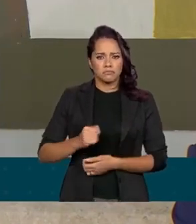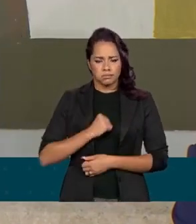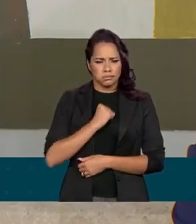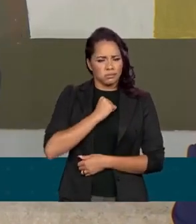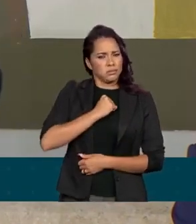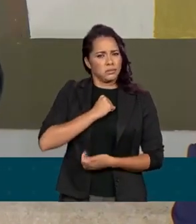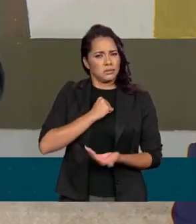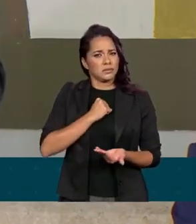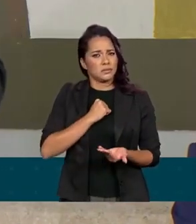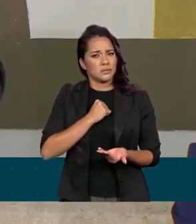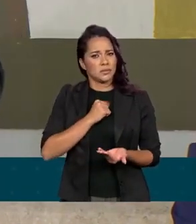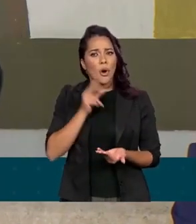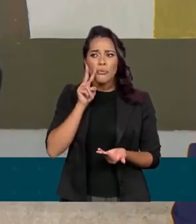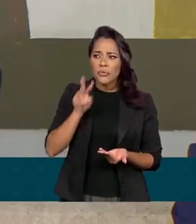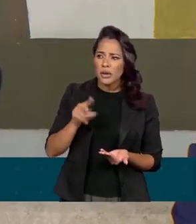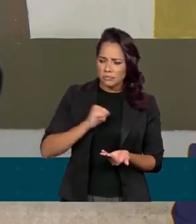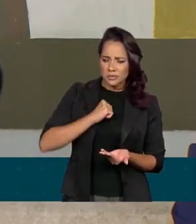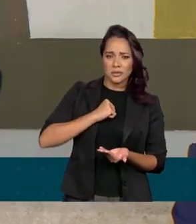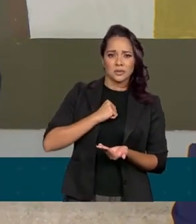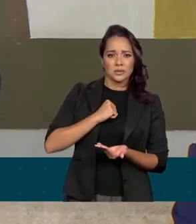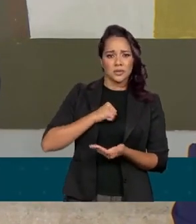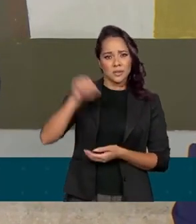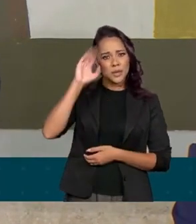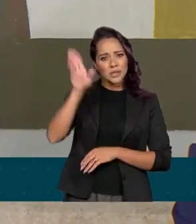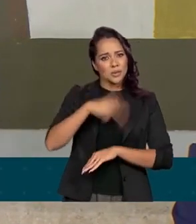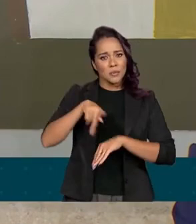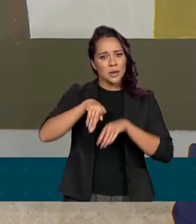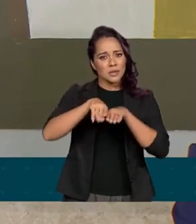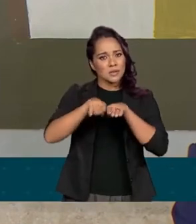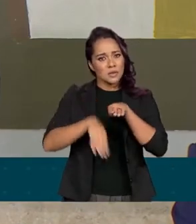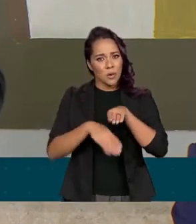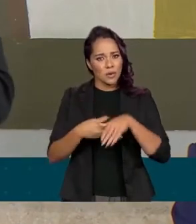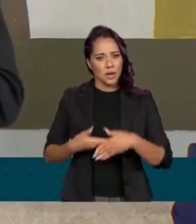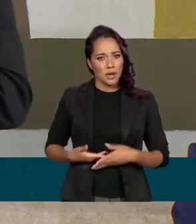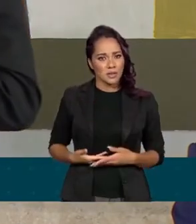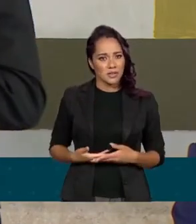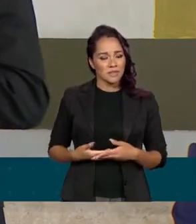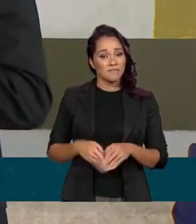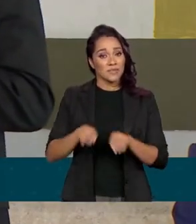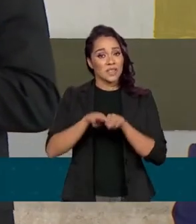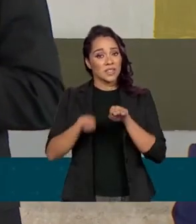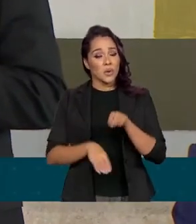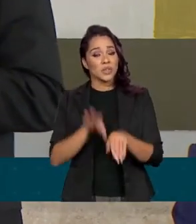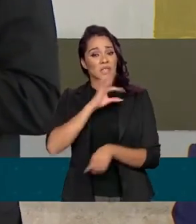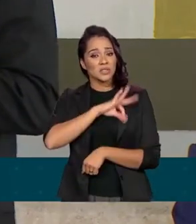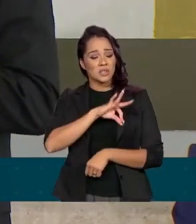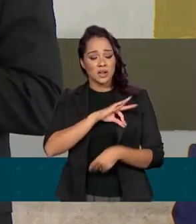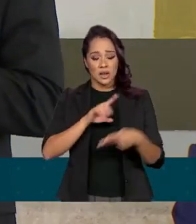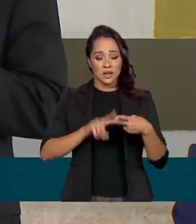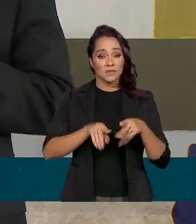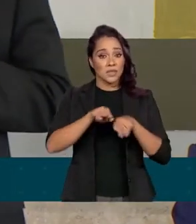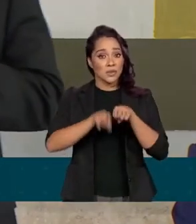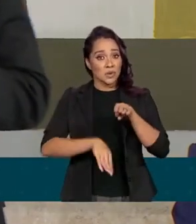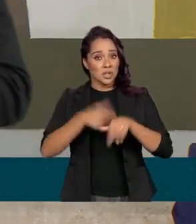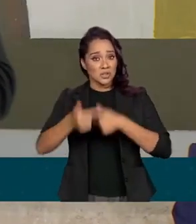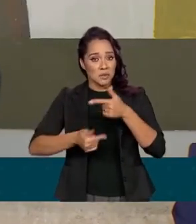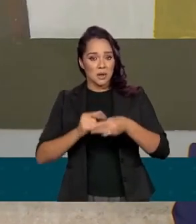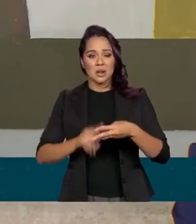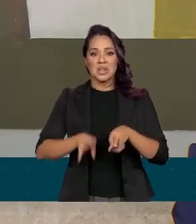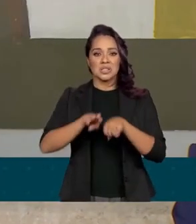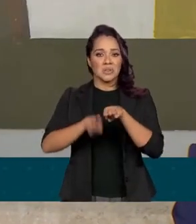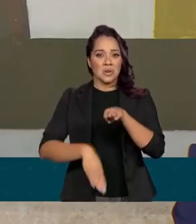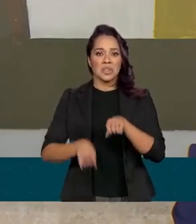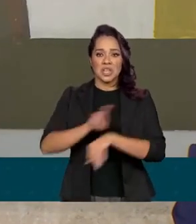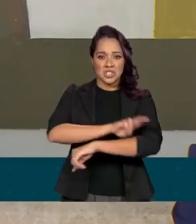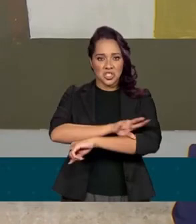isso. O Brasil é o país da desigualdade. É da desigualdade no salário, é desigualdade no trabalho, é desigualdade